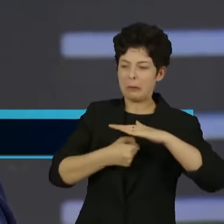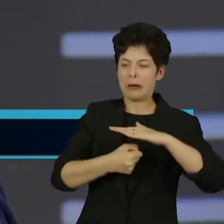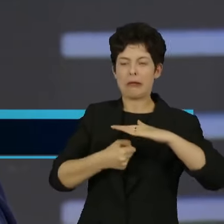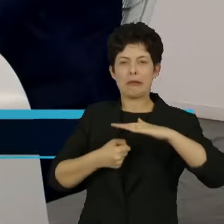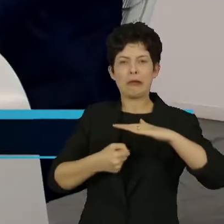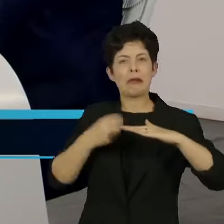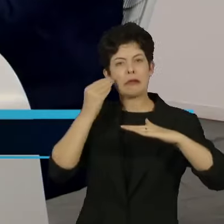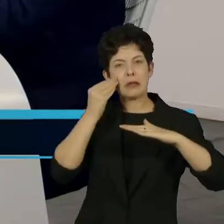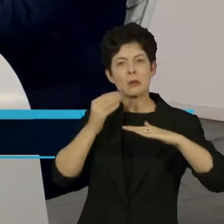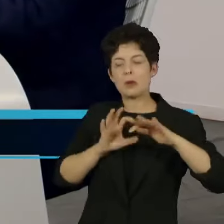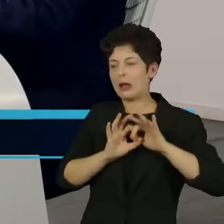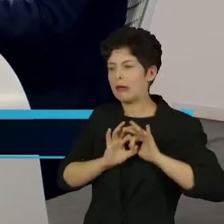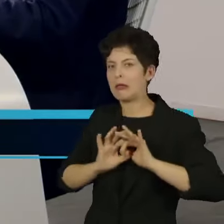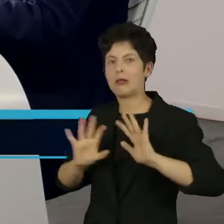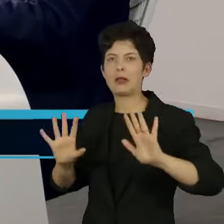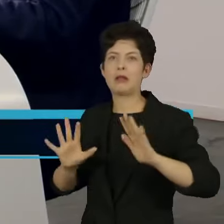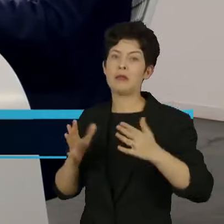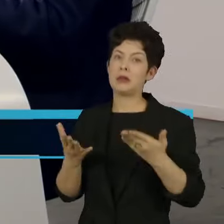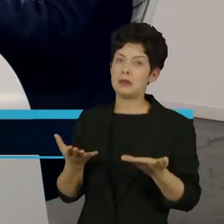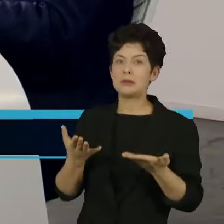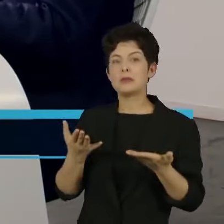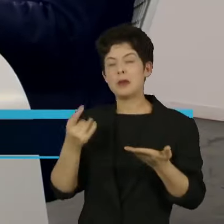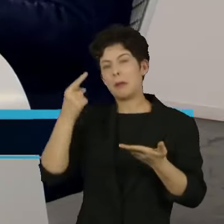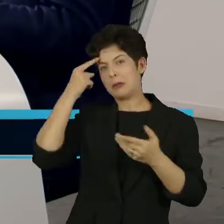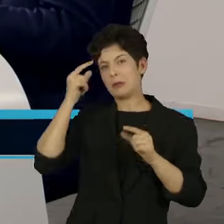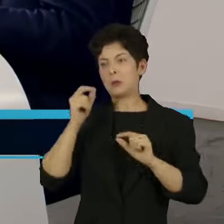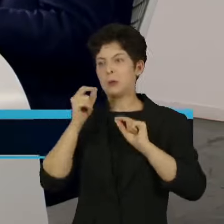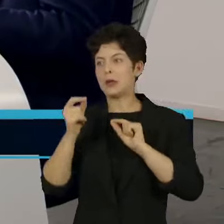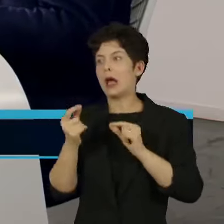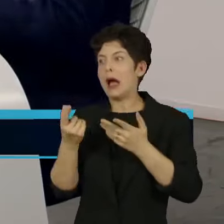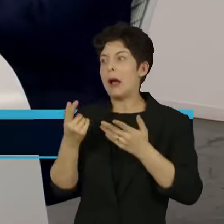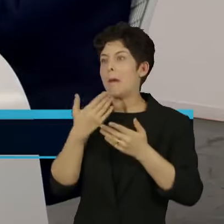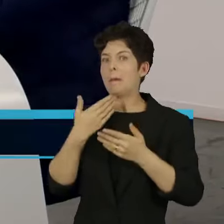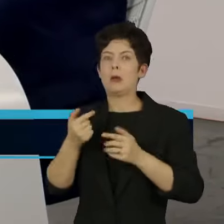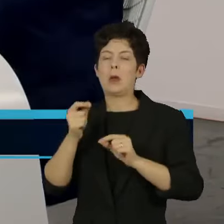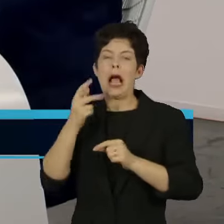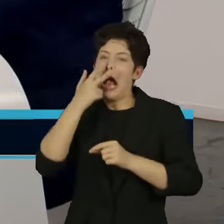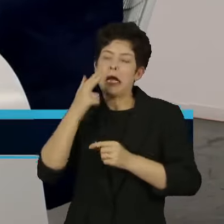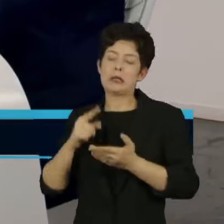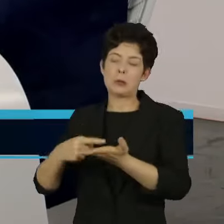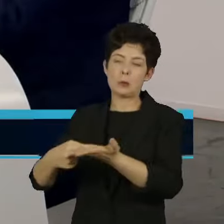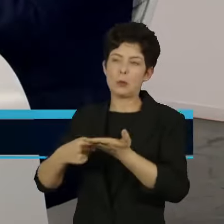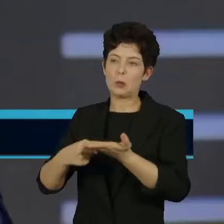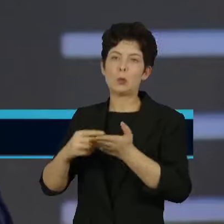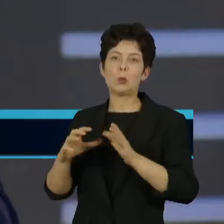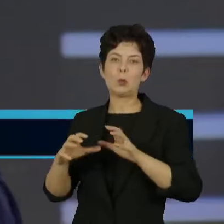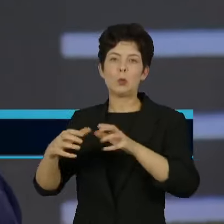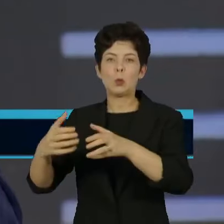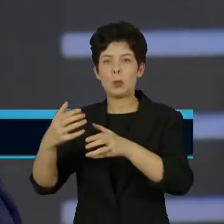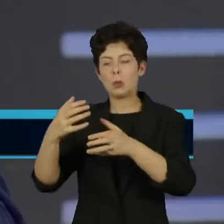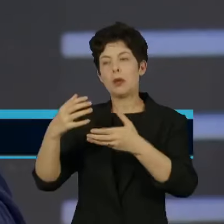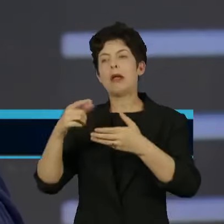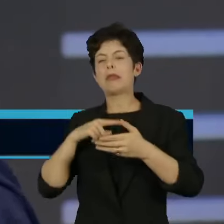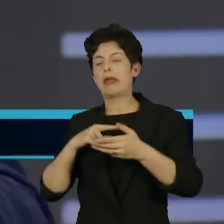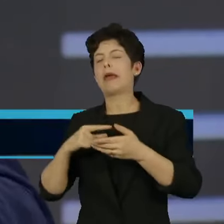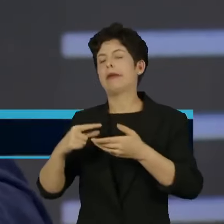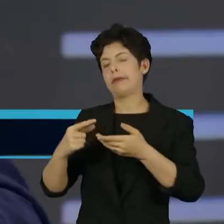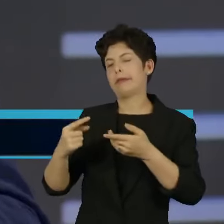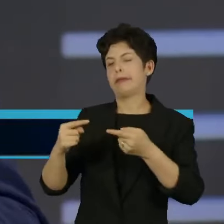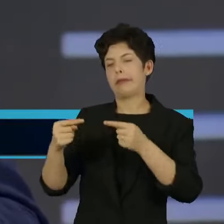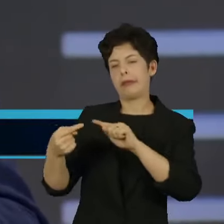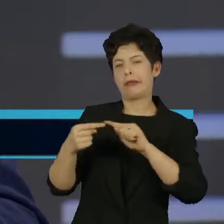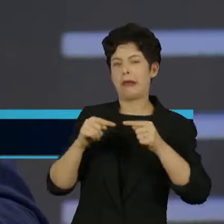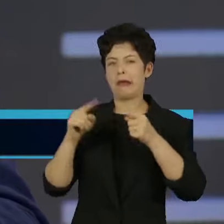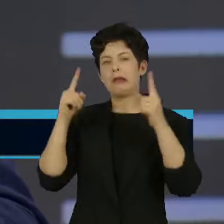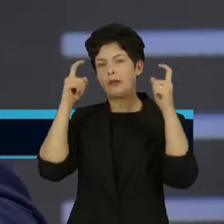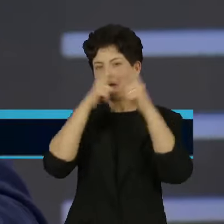a libertação dos reféns, que levaria necessariamente a um cessar-fogo e a um acordo com o grupo Hamas. Então, veja as contradições. E esse